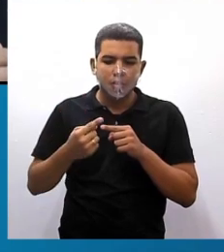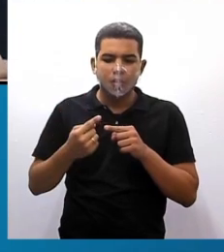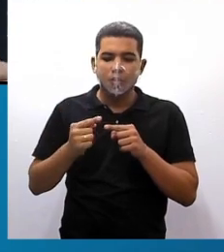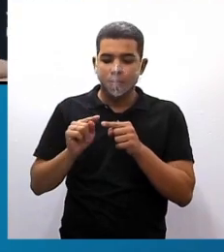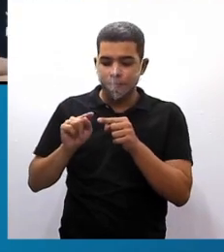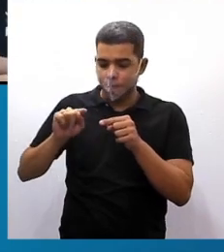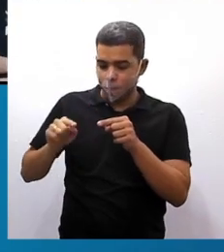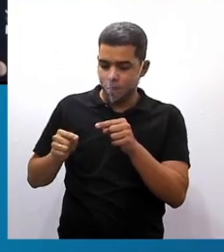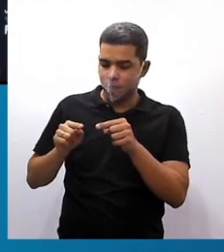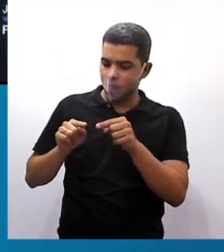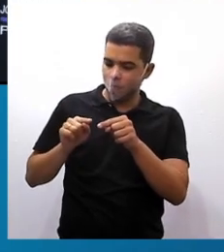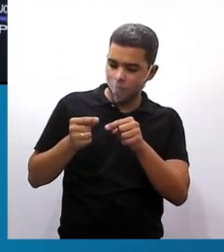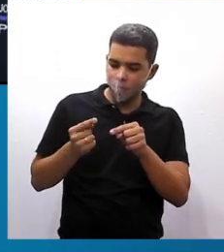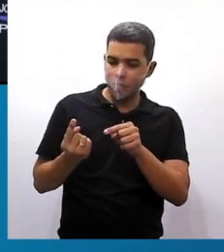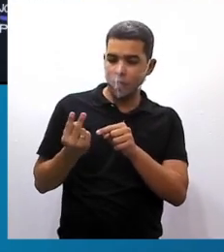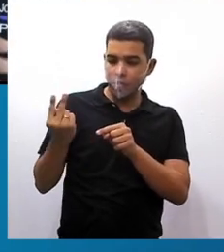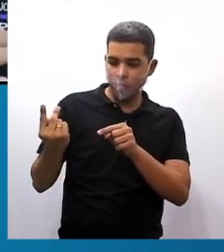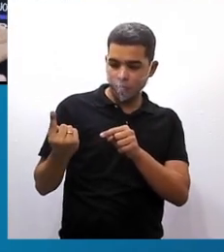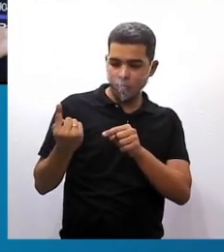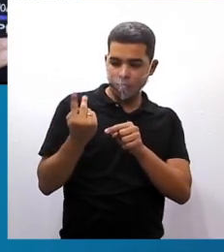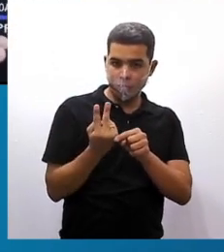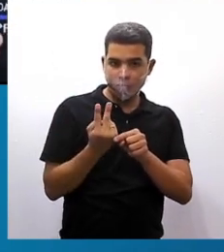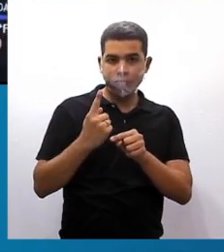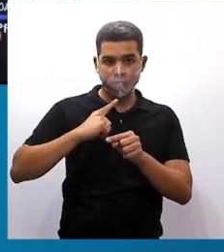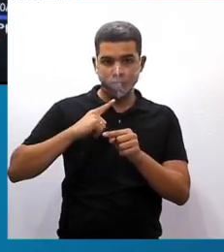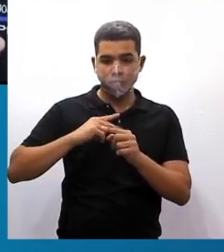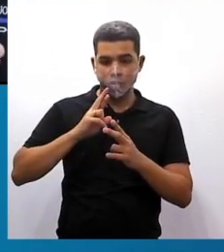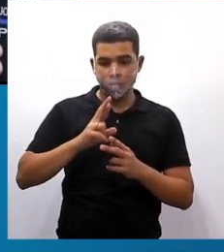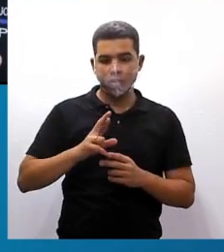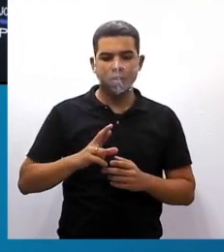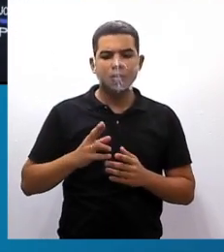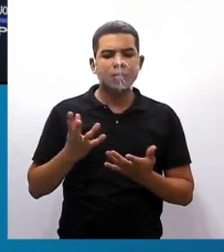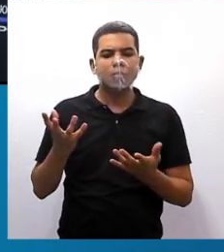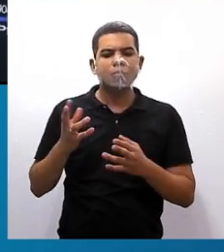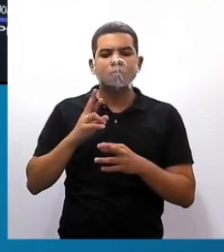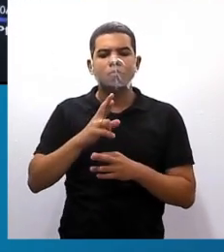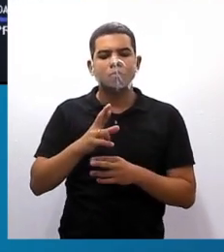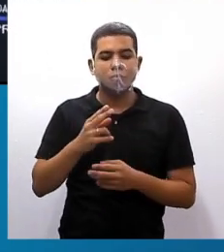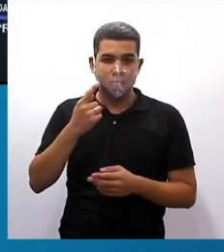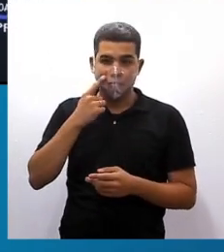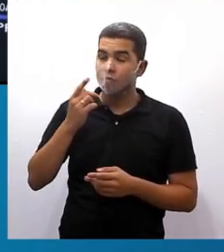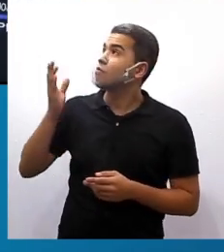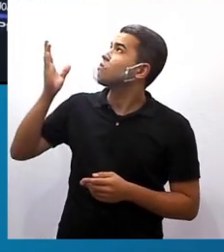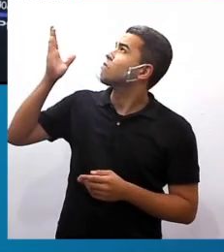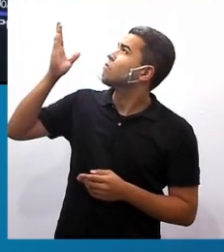2 casas. Massa. Então, resolvi. Qual foi o resultado? Esse aí,